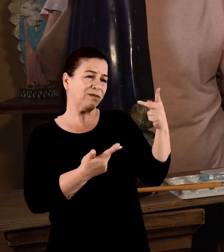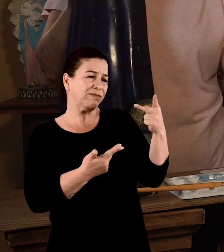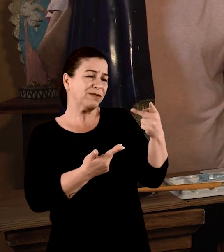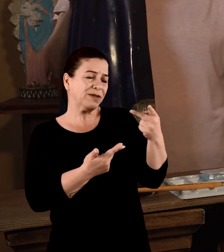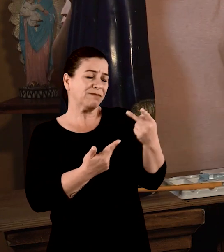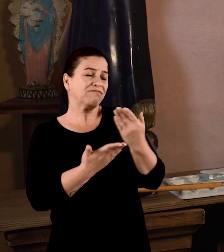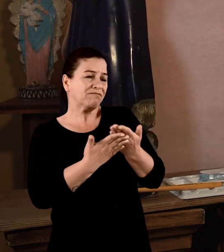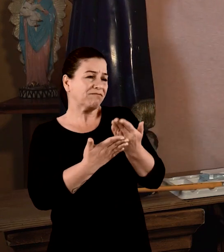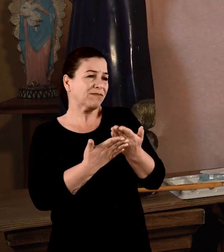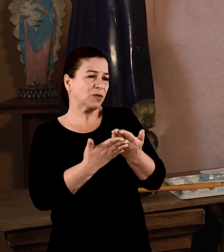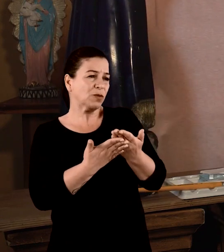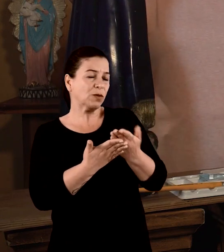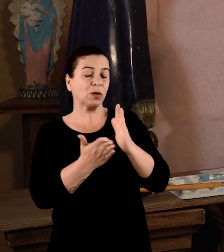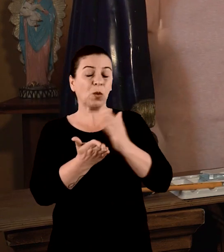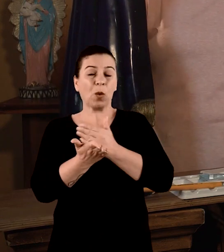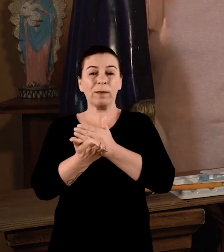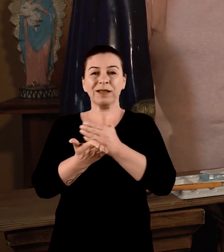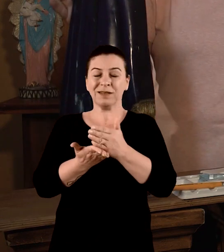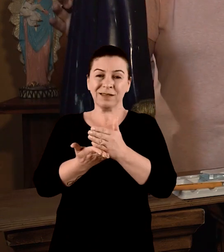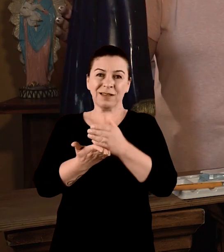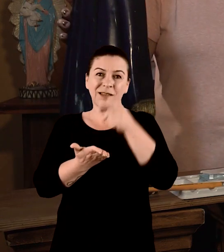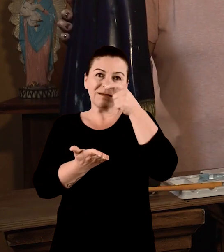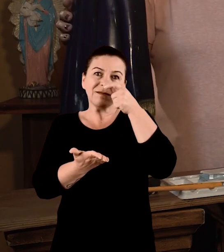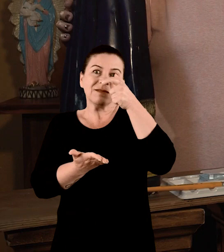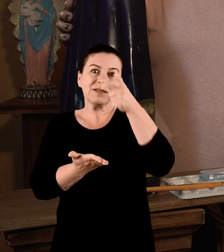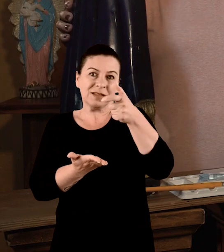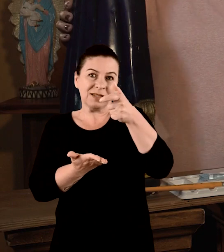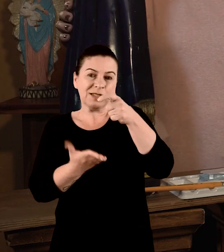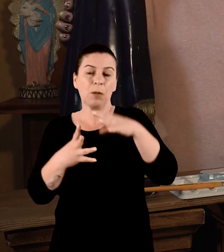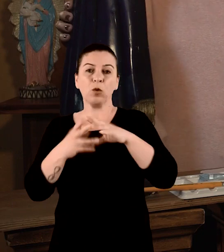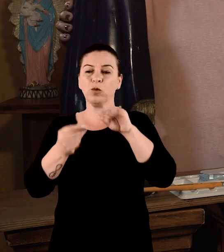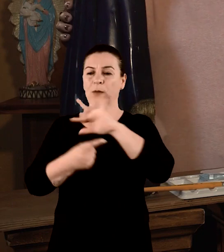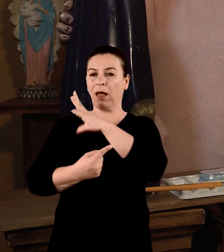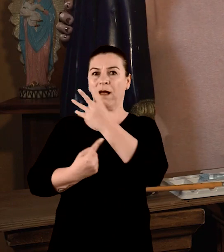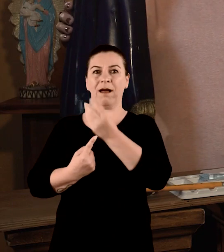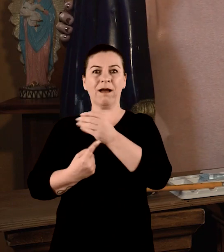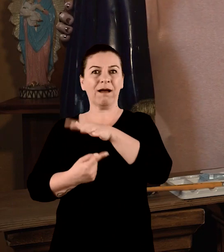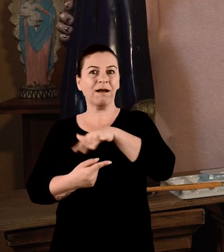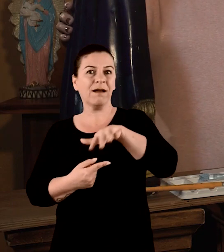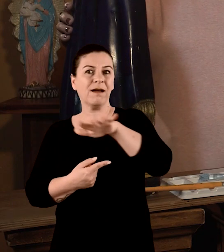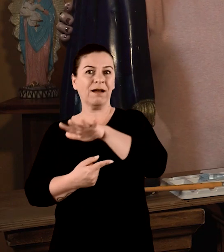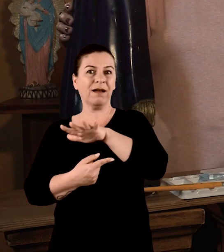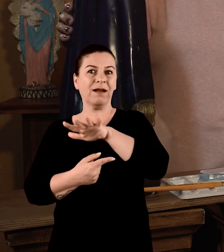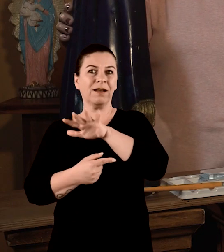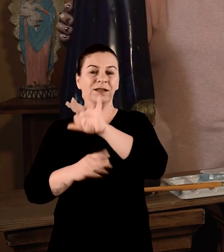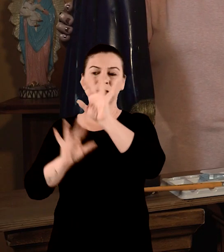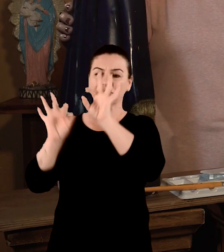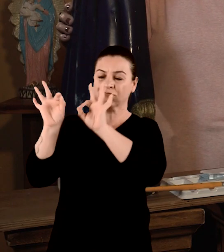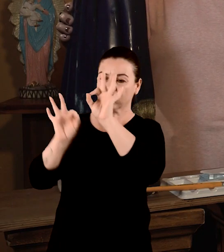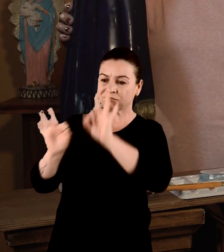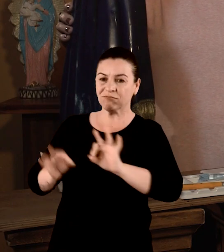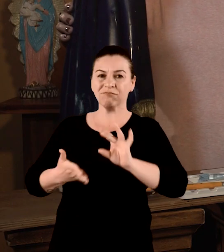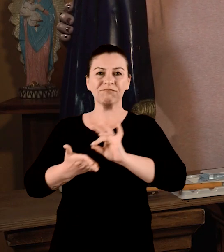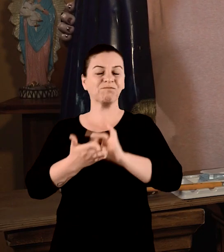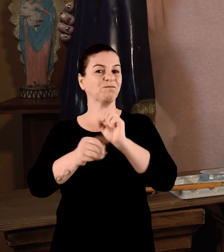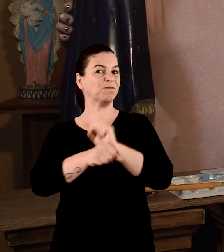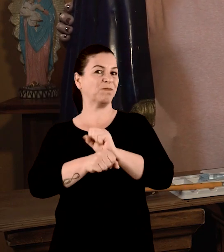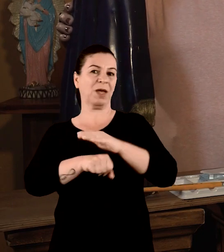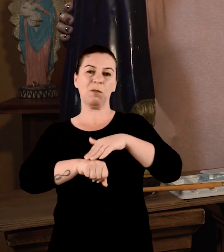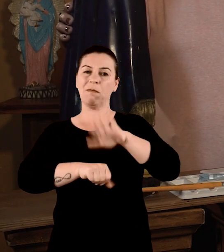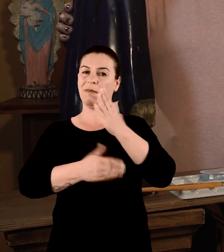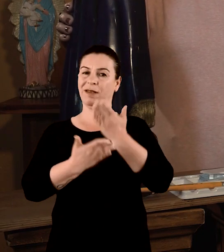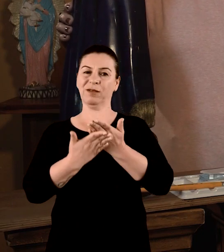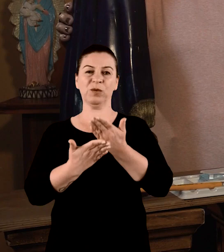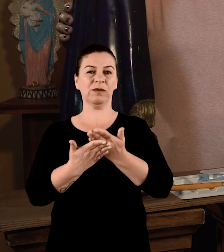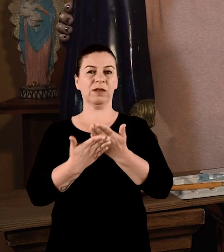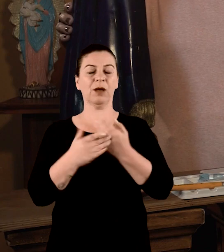né? Tudo é estudo. Eu comecei a me interessar pela arte sacra, eu comecei a me interessar por restauração e eu não paro